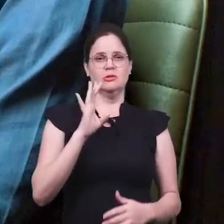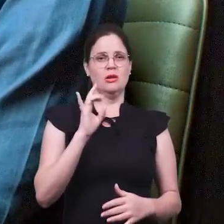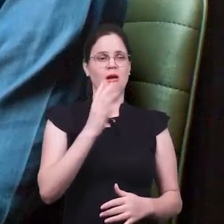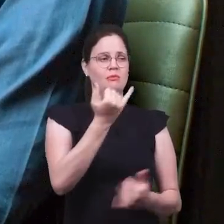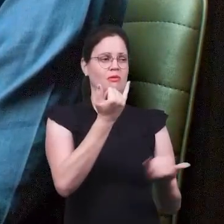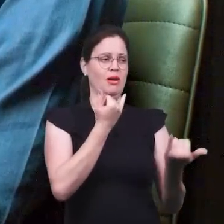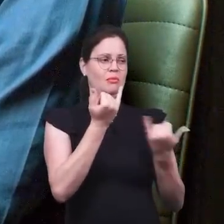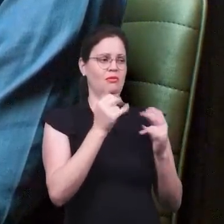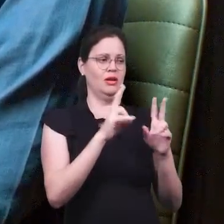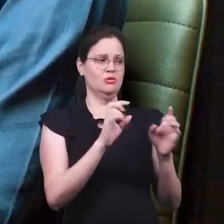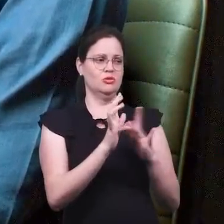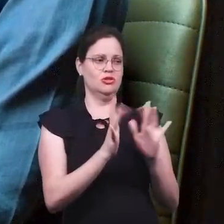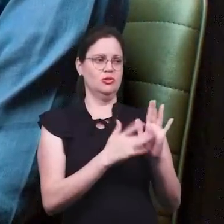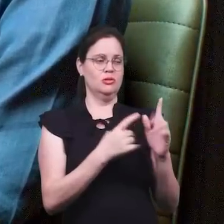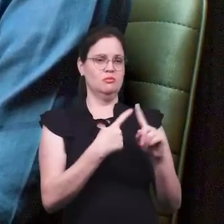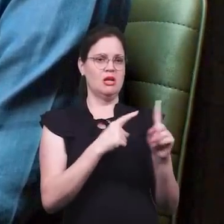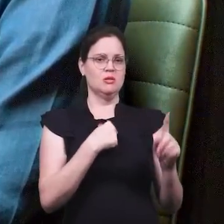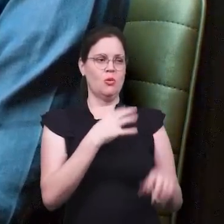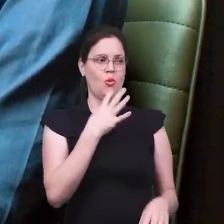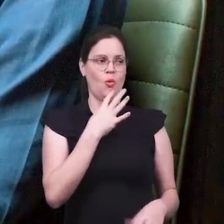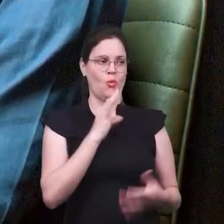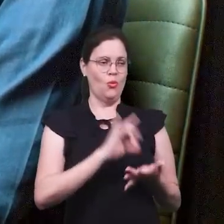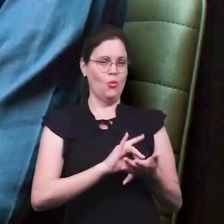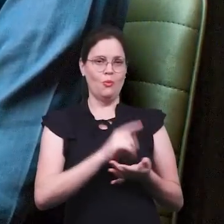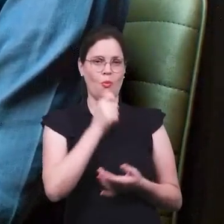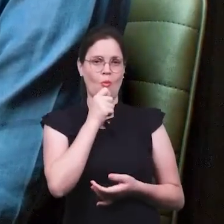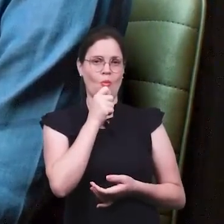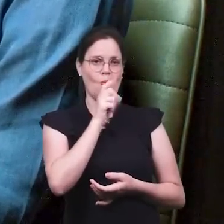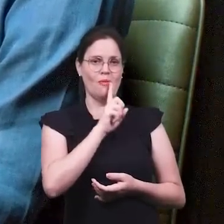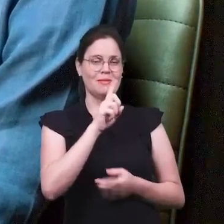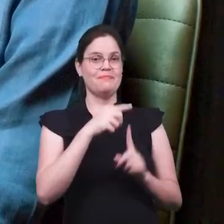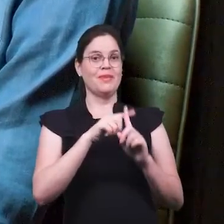falar, mas conhecer verdadeiramente